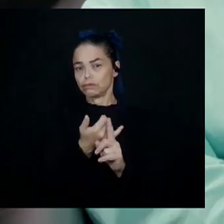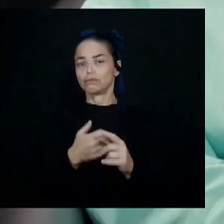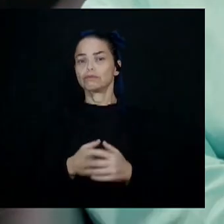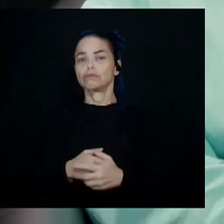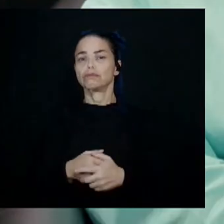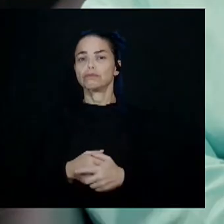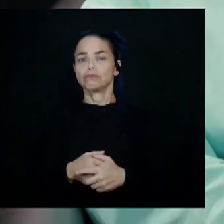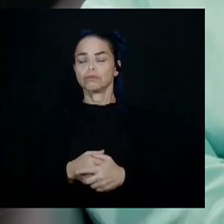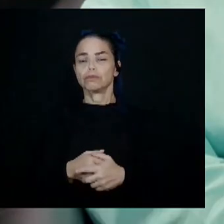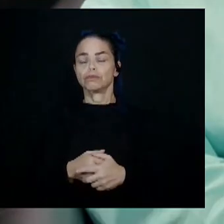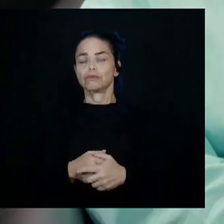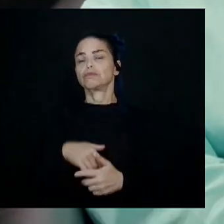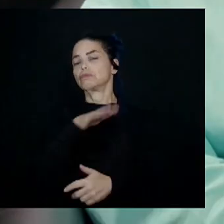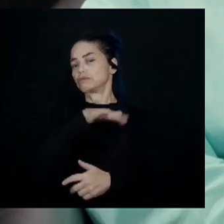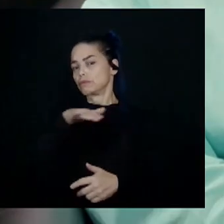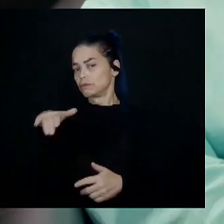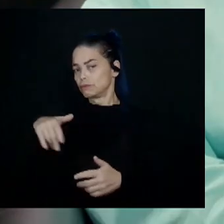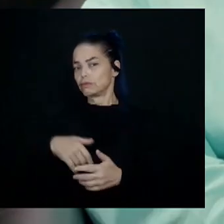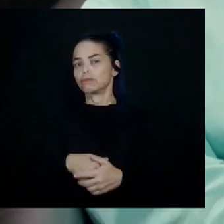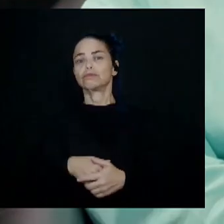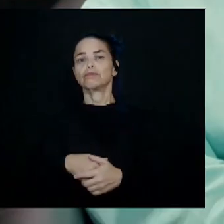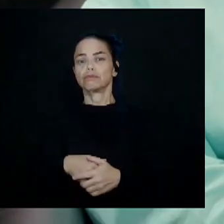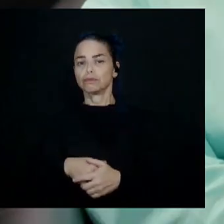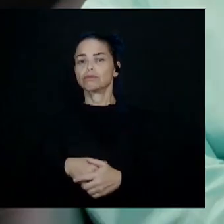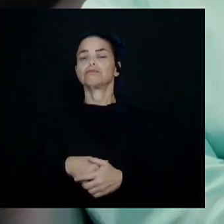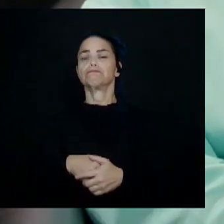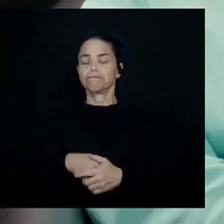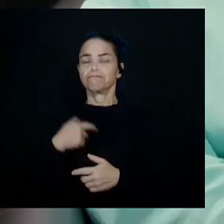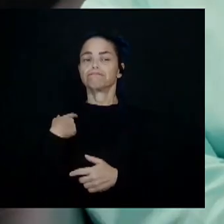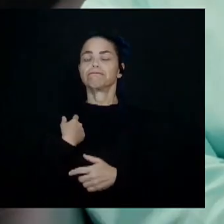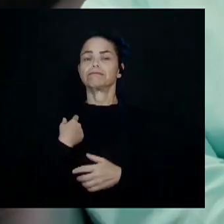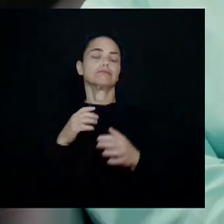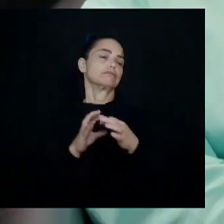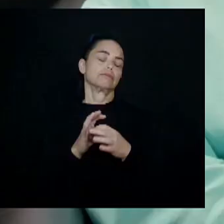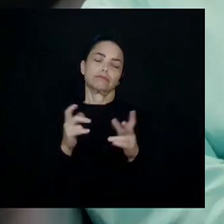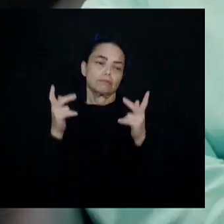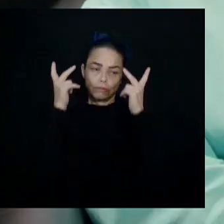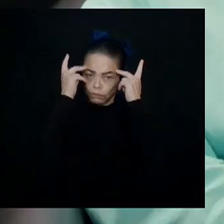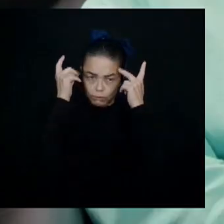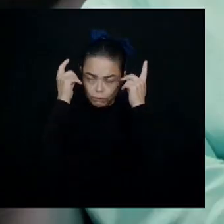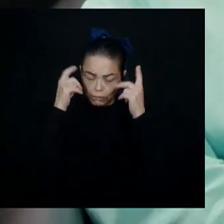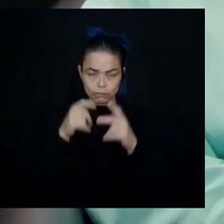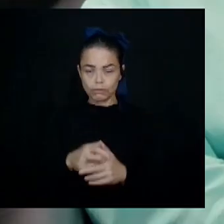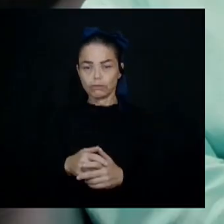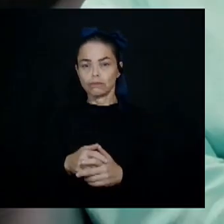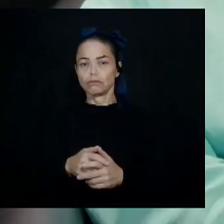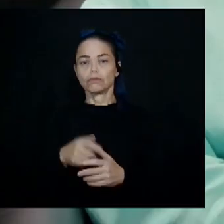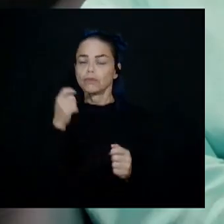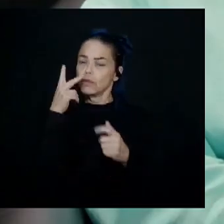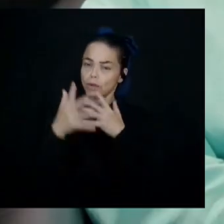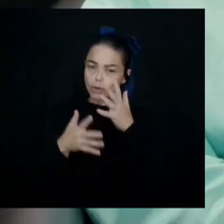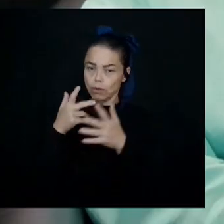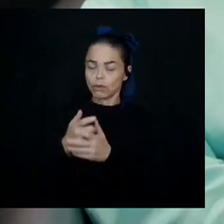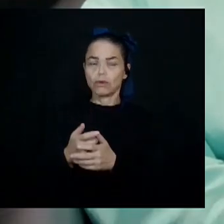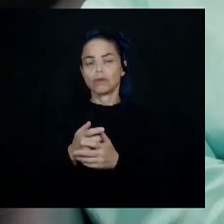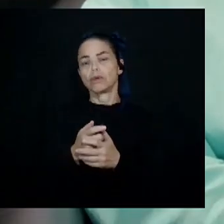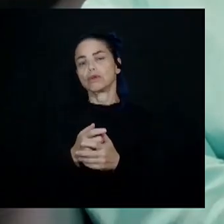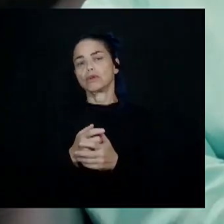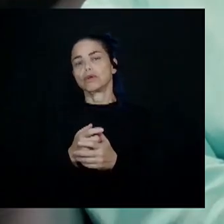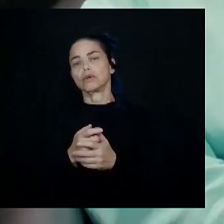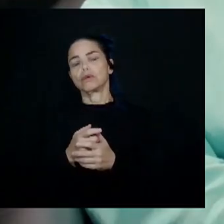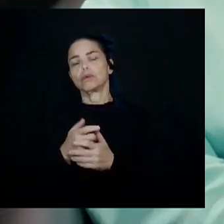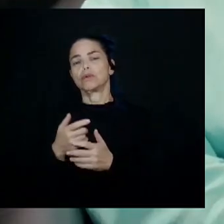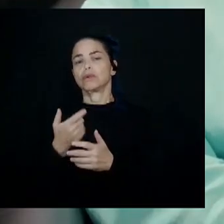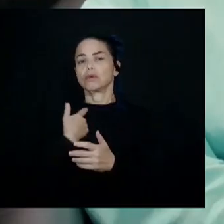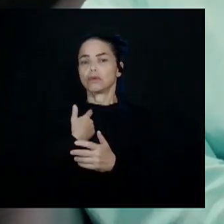As crianças, elas são muito espontâneas. E elas vão falar se você está com o mamilo maior, se você está